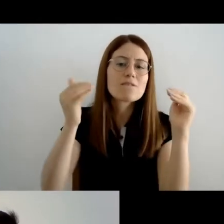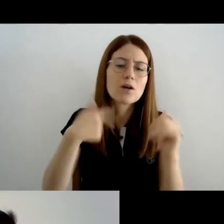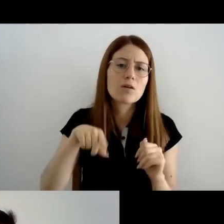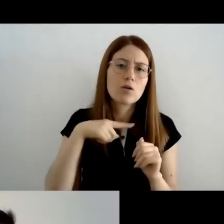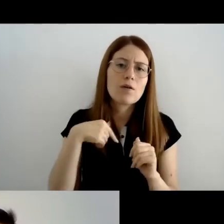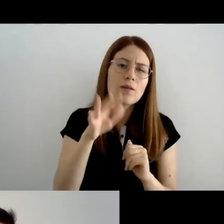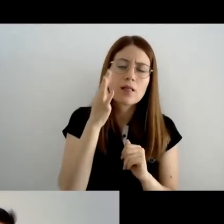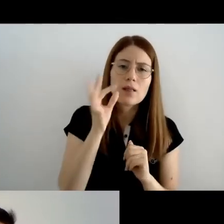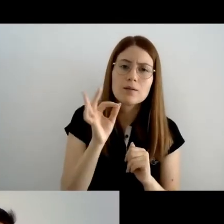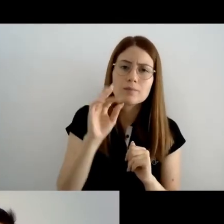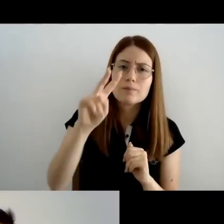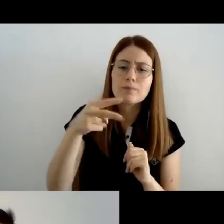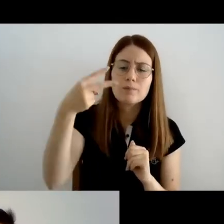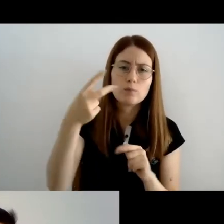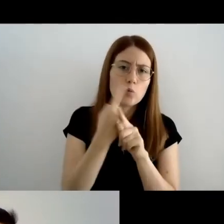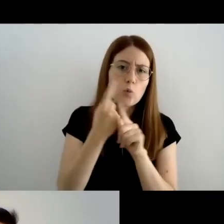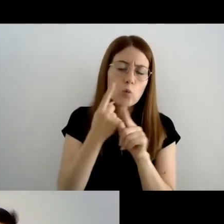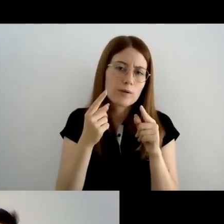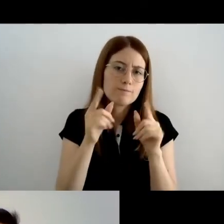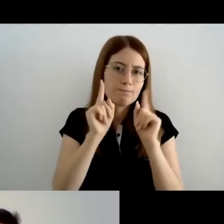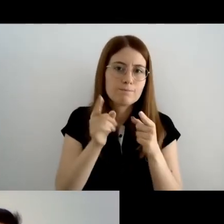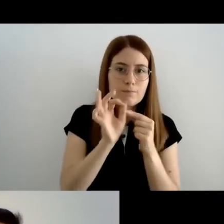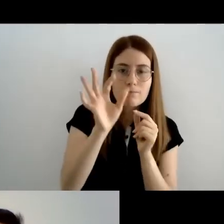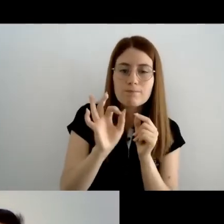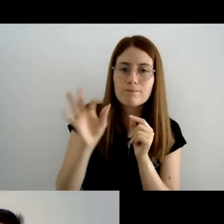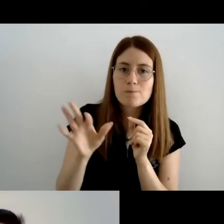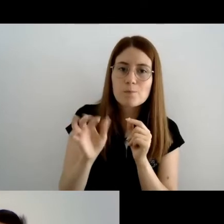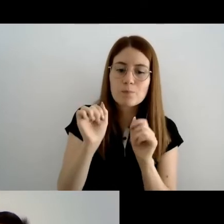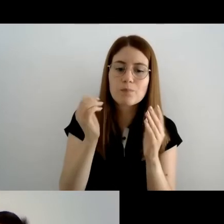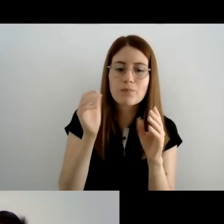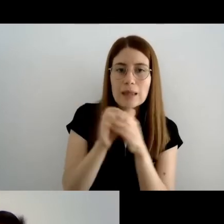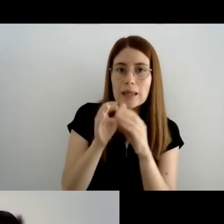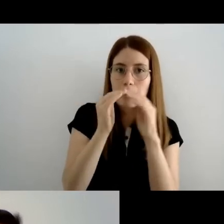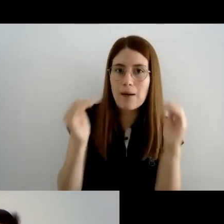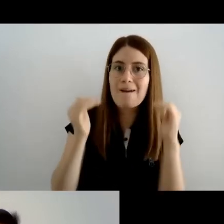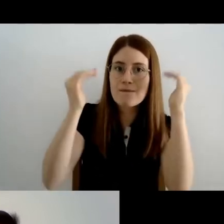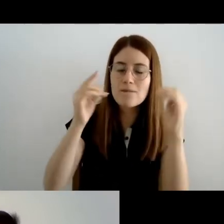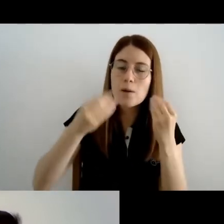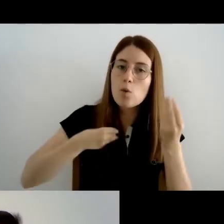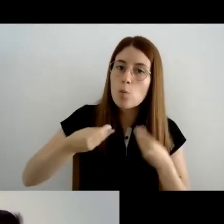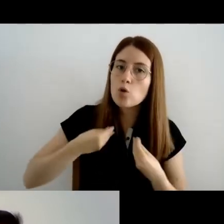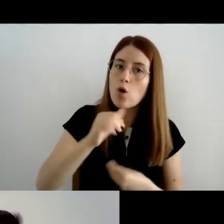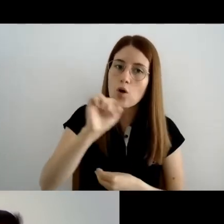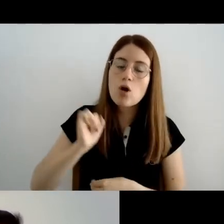pôr aqui sim dois grandes pontos de partida para aquilo que são as equipas de alto rendimento e as preocupações que nós temos enquanto